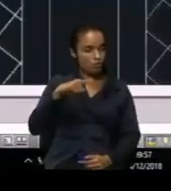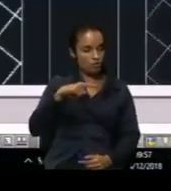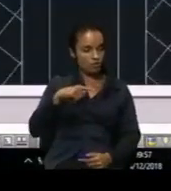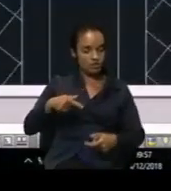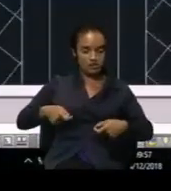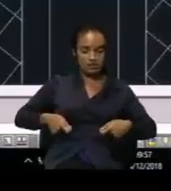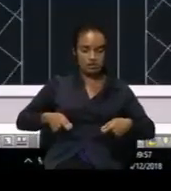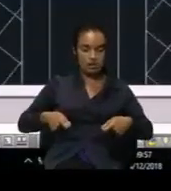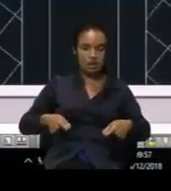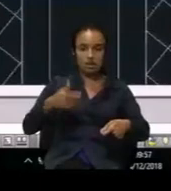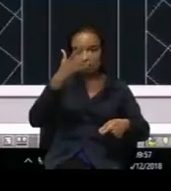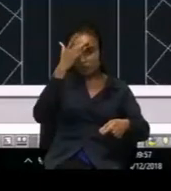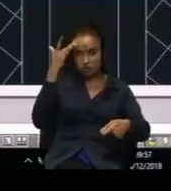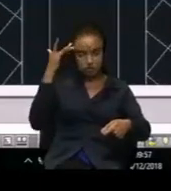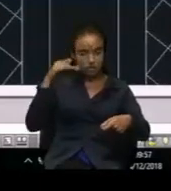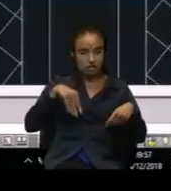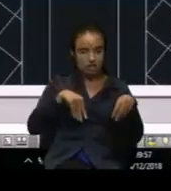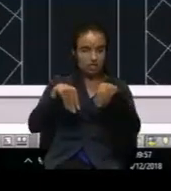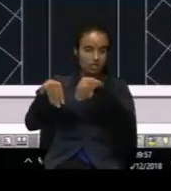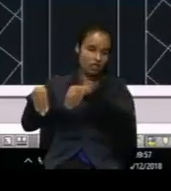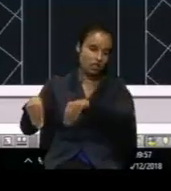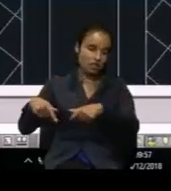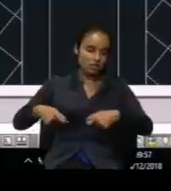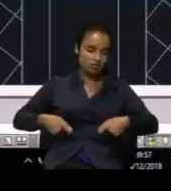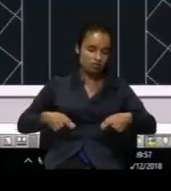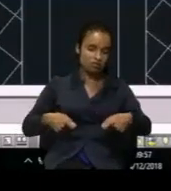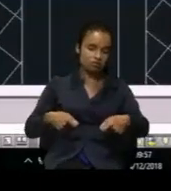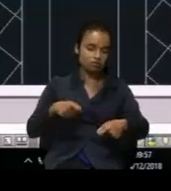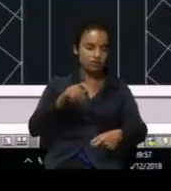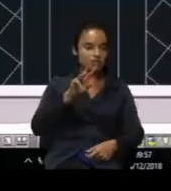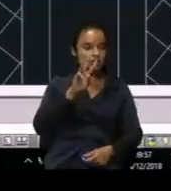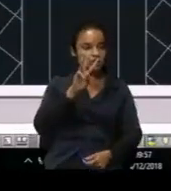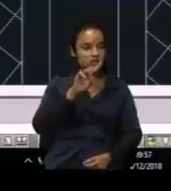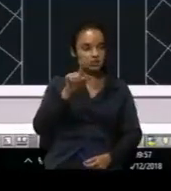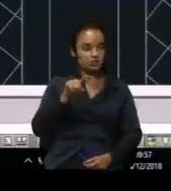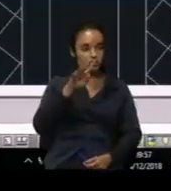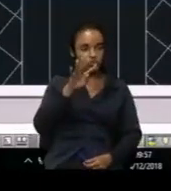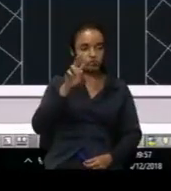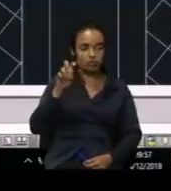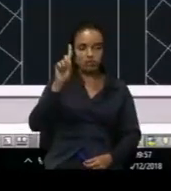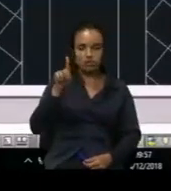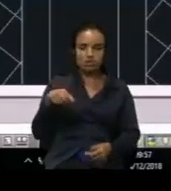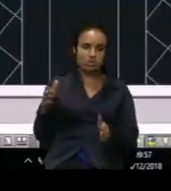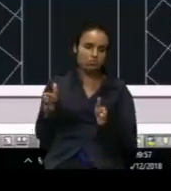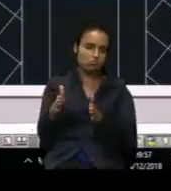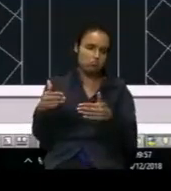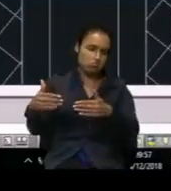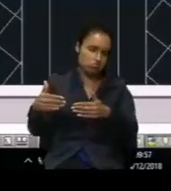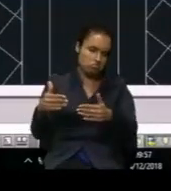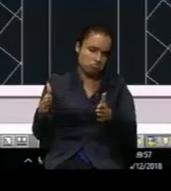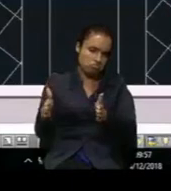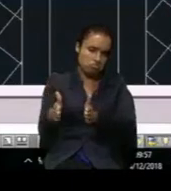e deposita aqui no fundo, certo? 3,45 por 2, não precisa ser muito grande também.